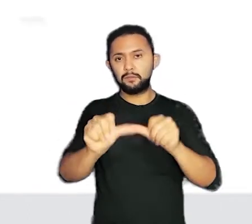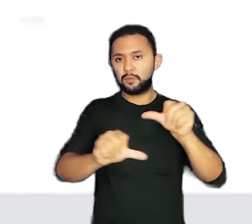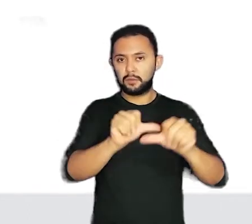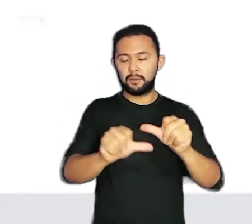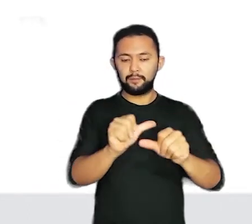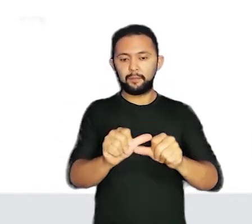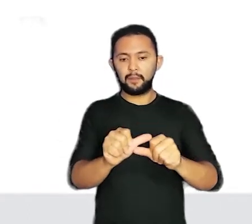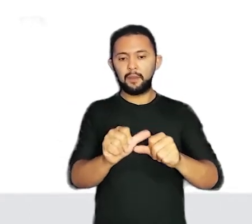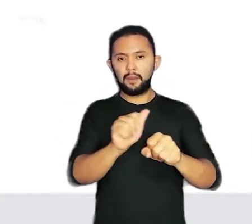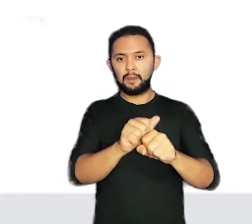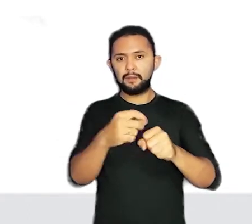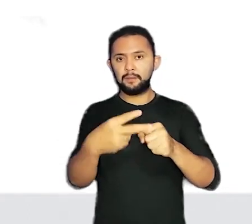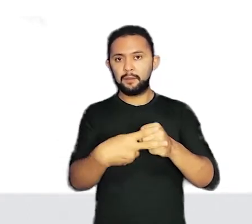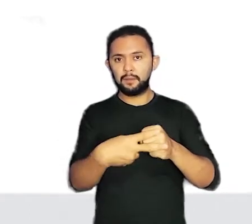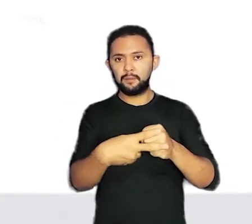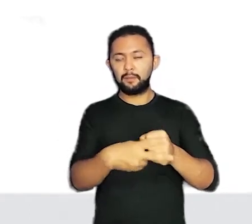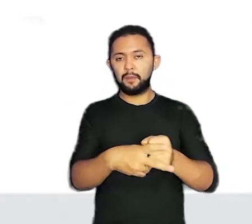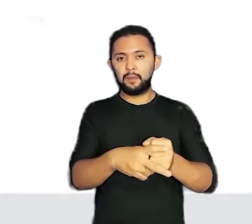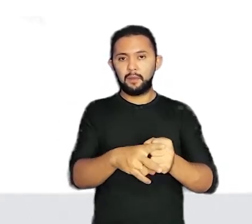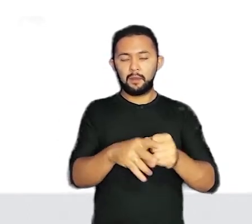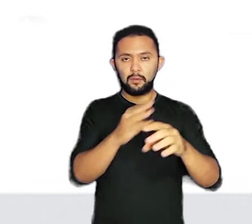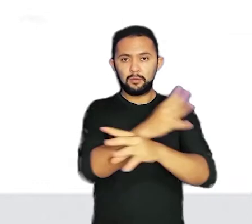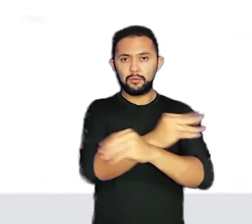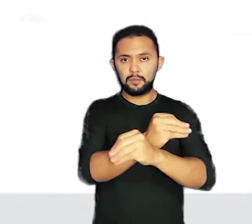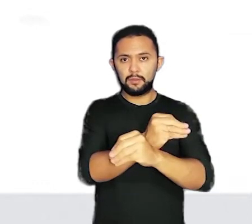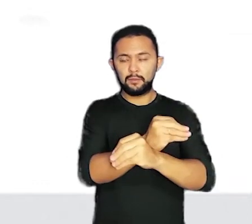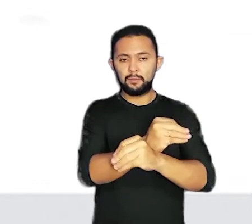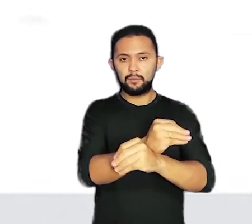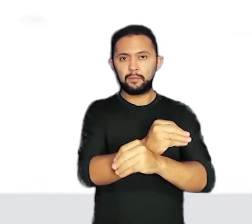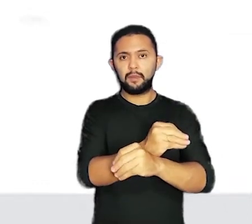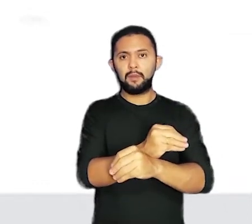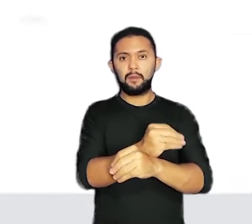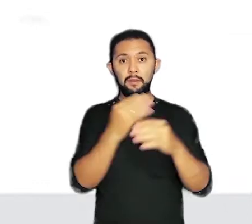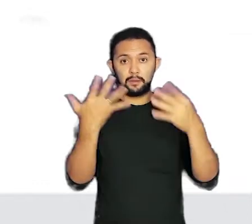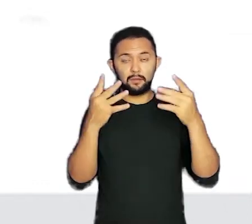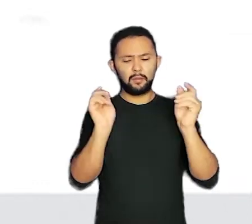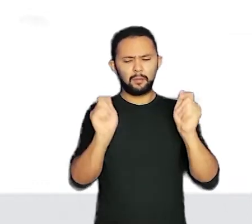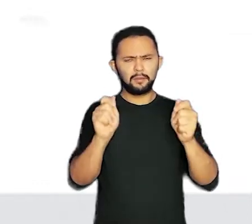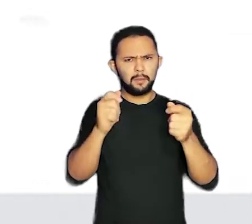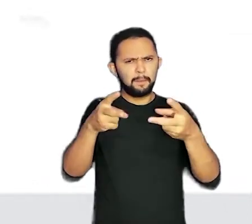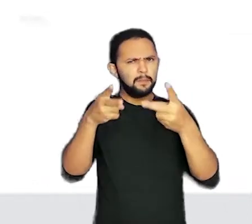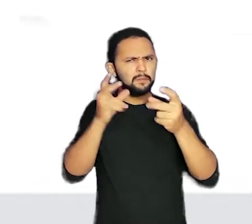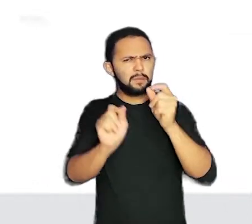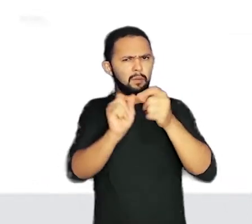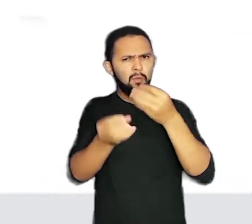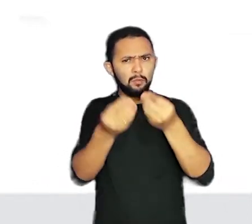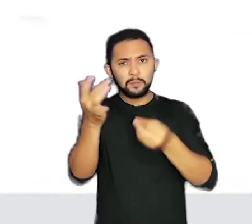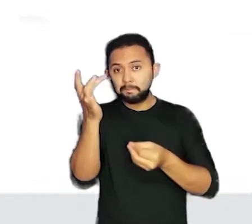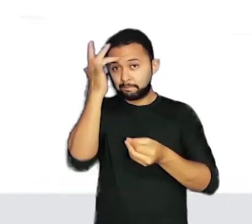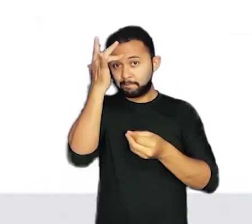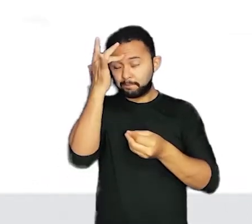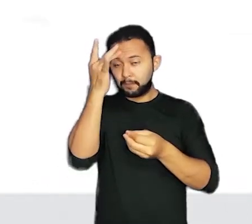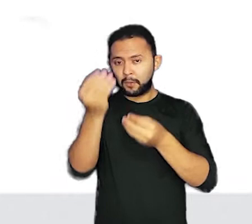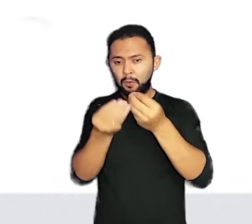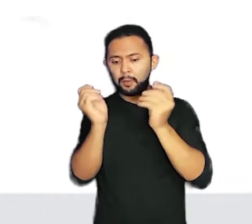preposição, interjeição e conjunção. Para você não esquecer, fica muito fácil você fazer essa memorização aqui, ó, que as invariáveis,